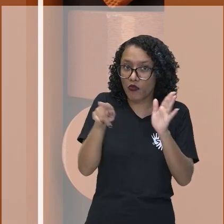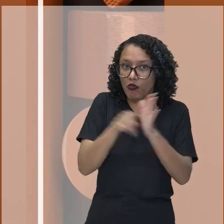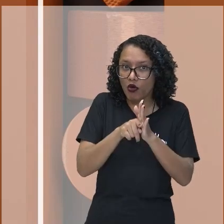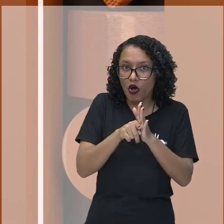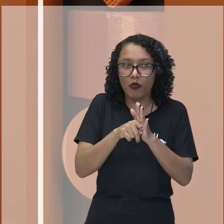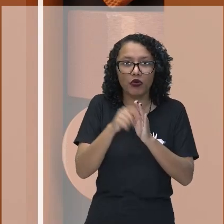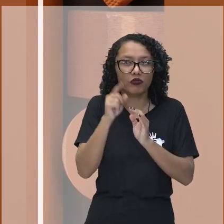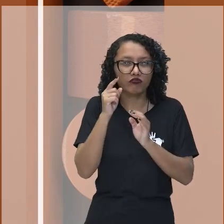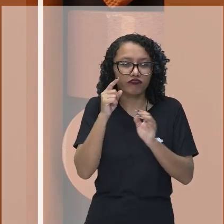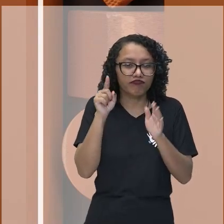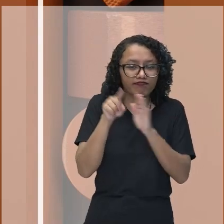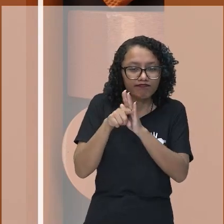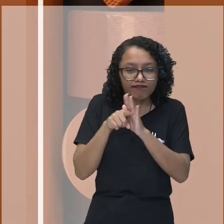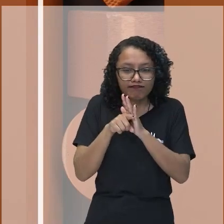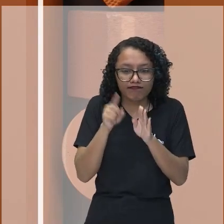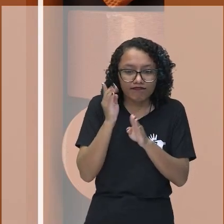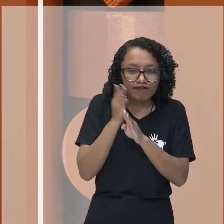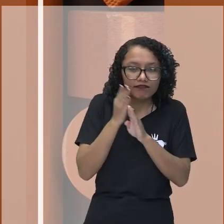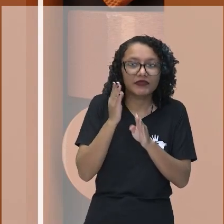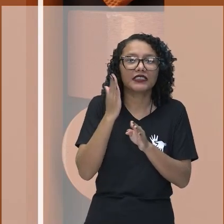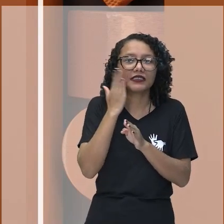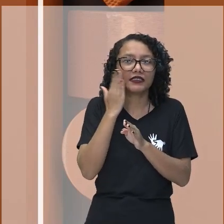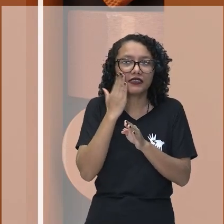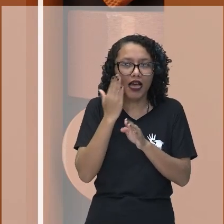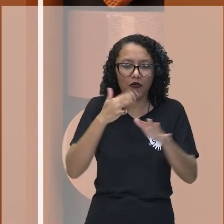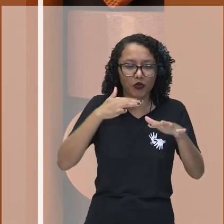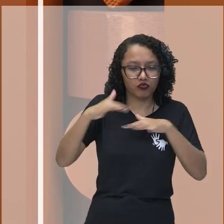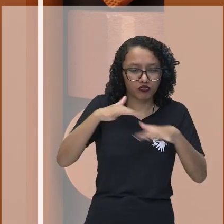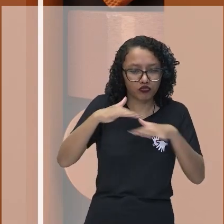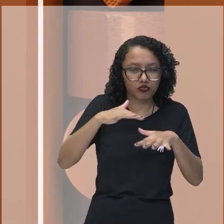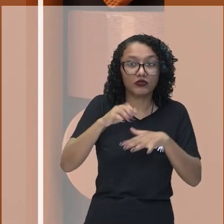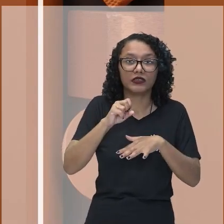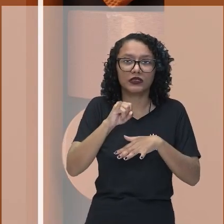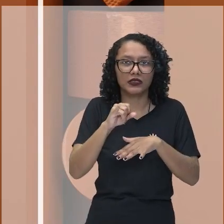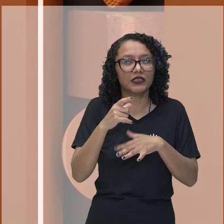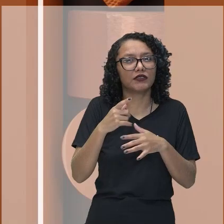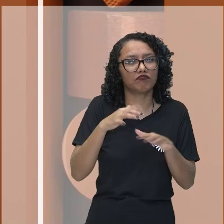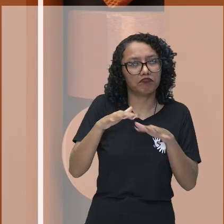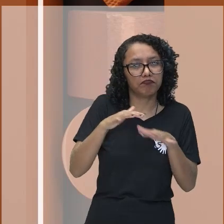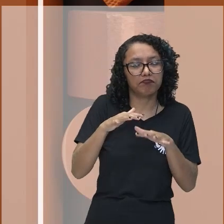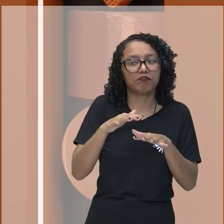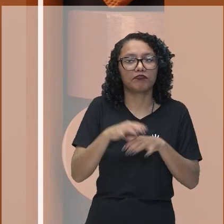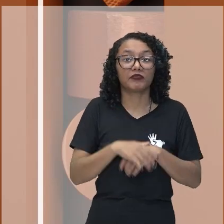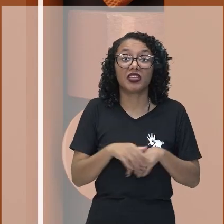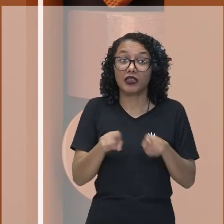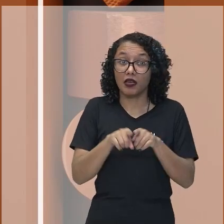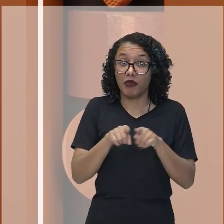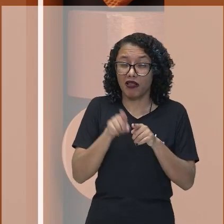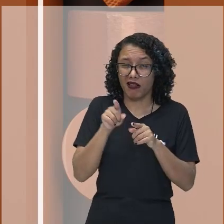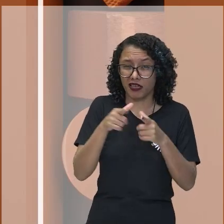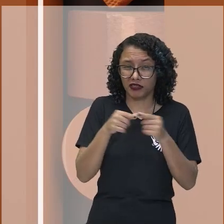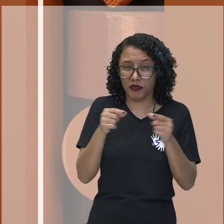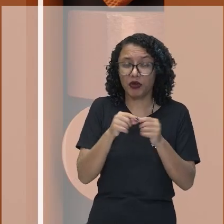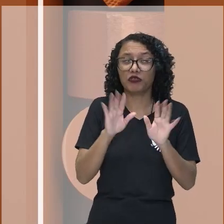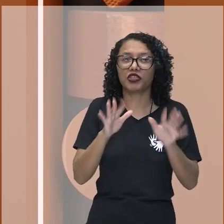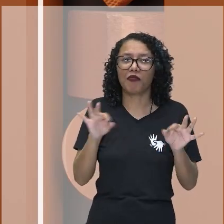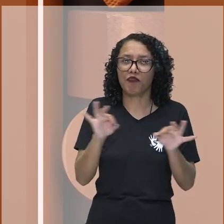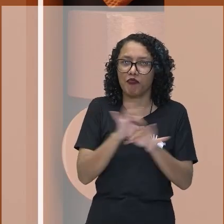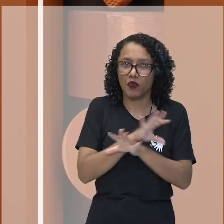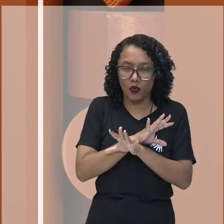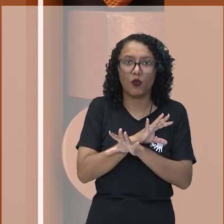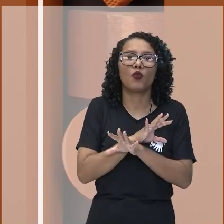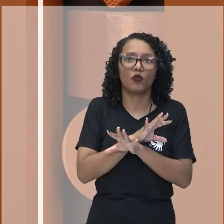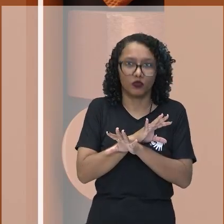né, esses abalos sísmicos que acabam surgindo. E no Japão, eles vão estar preparados para essas